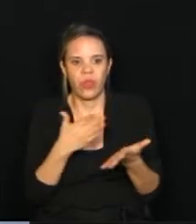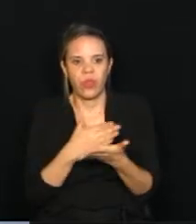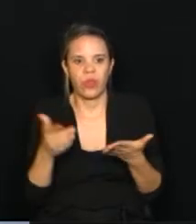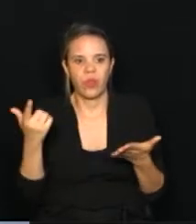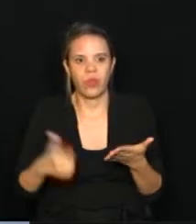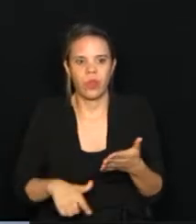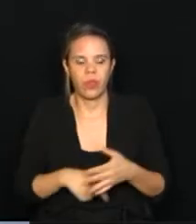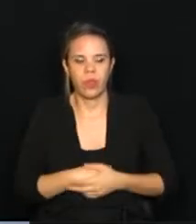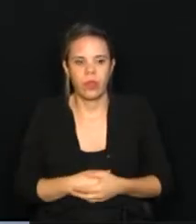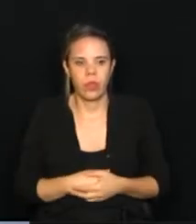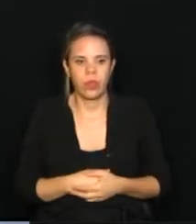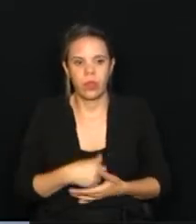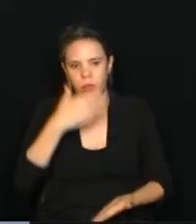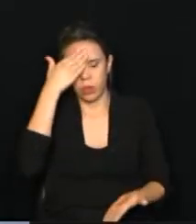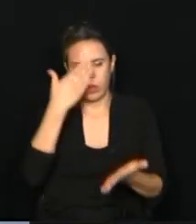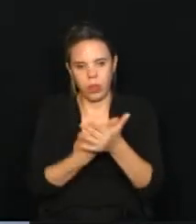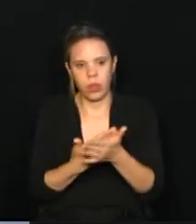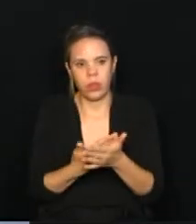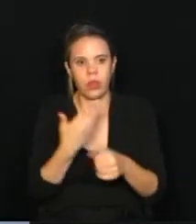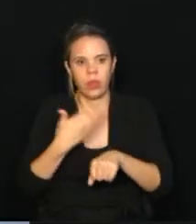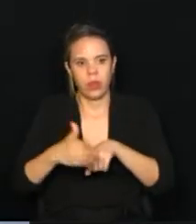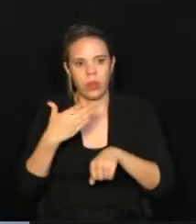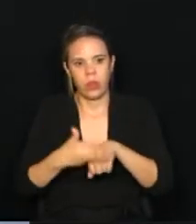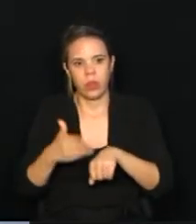novo, mas eu acredito que é muito treino